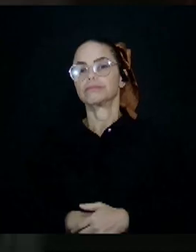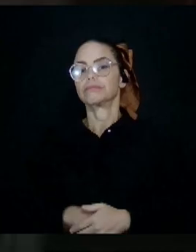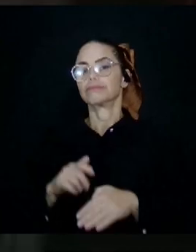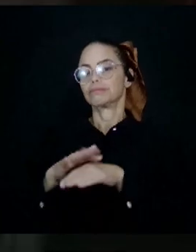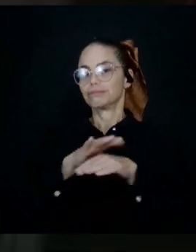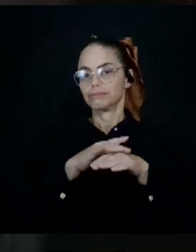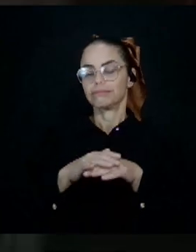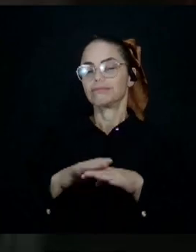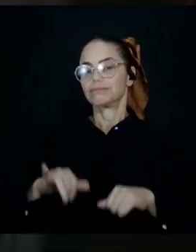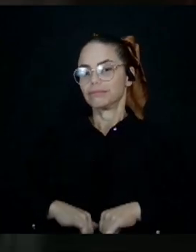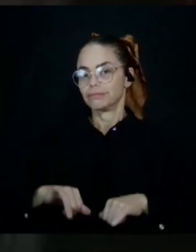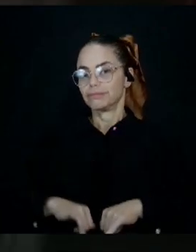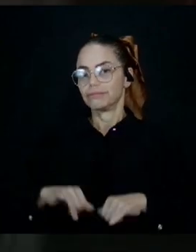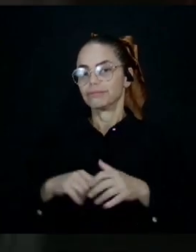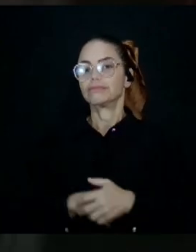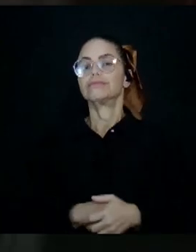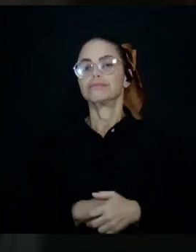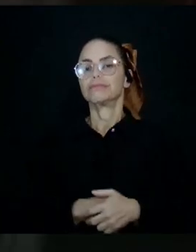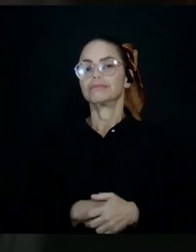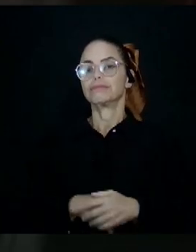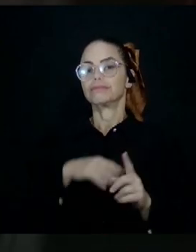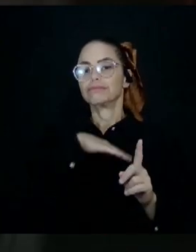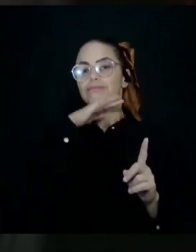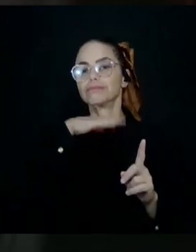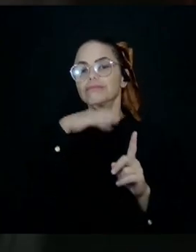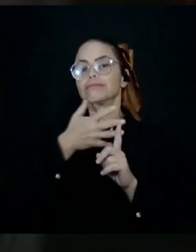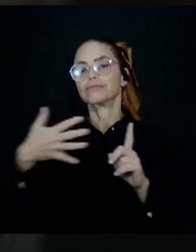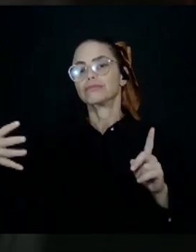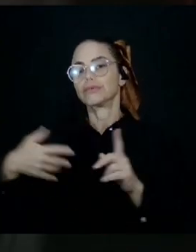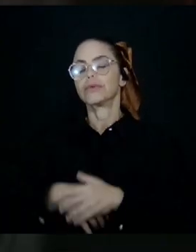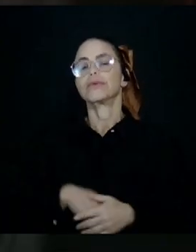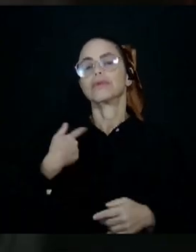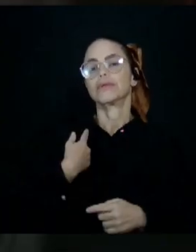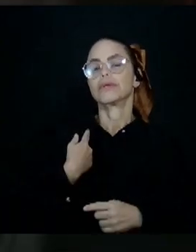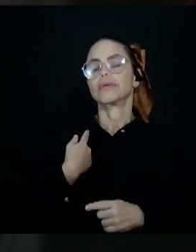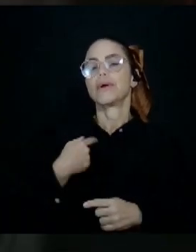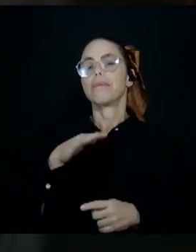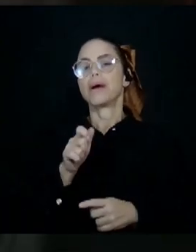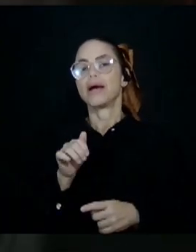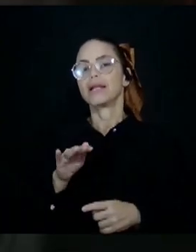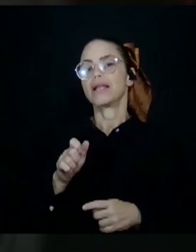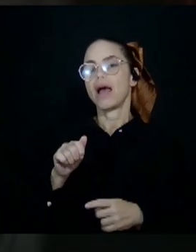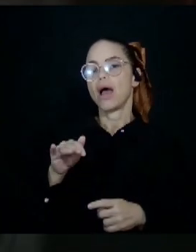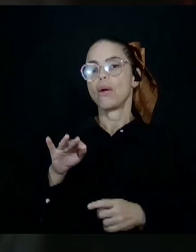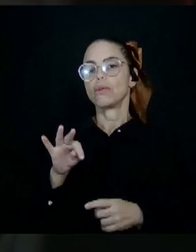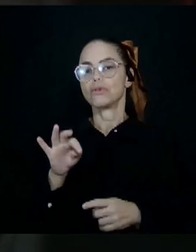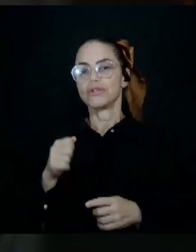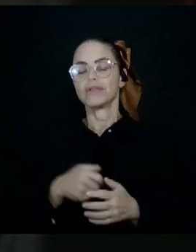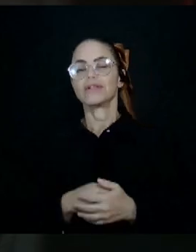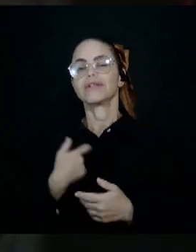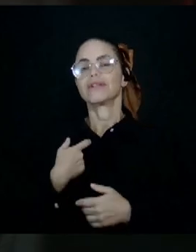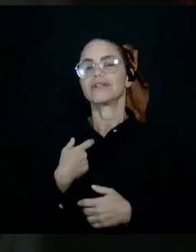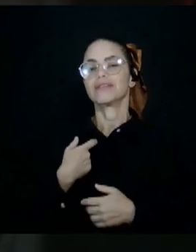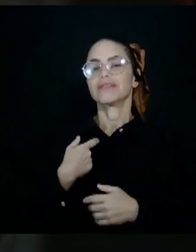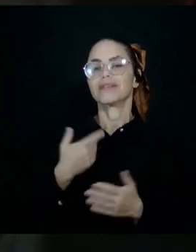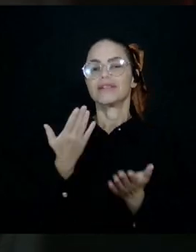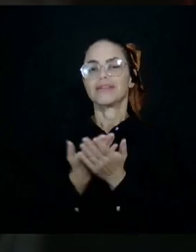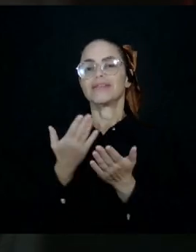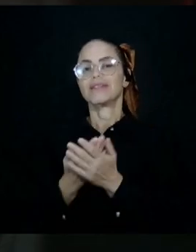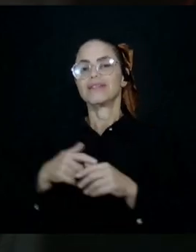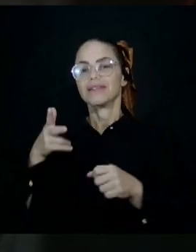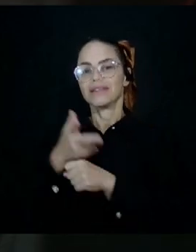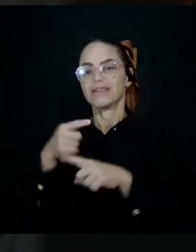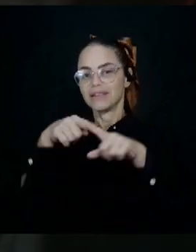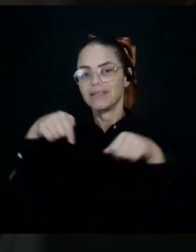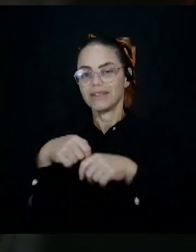esse burnout digital infantil amanhã, a partir das 8 da manhã, ao vivo, aqui no Estúdio Câmara. A gente conta com a sua audiência, com a sua companhia, tá